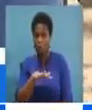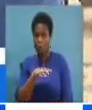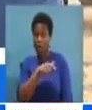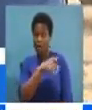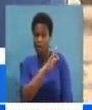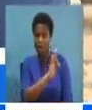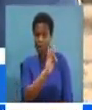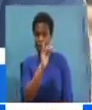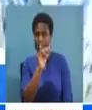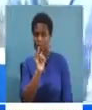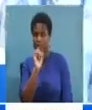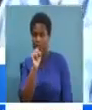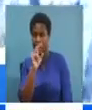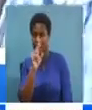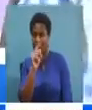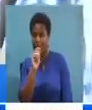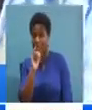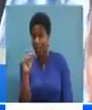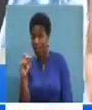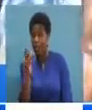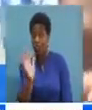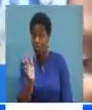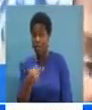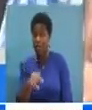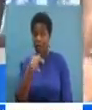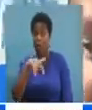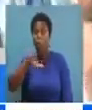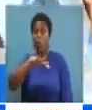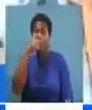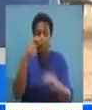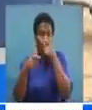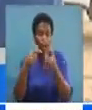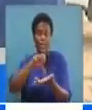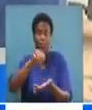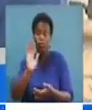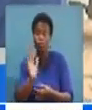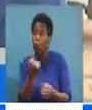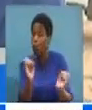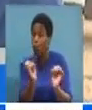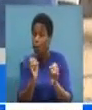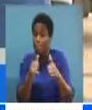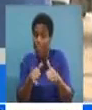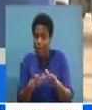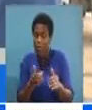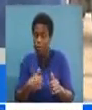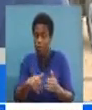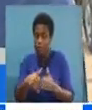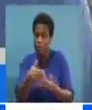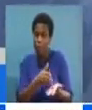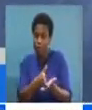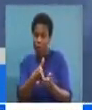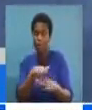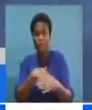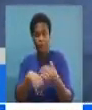na zona de Figueiras, não é? Em Figueira Horta. Portanto, temos, há povoados que ainda não têm o centro, mas nós vamos continuar a